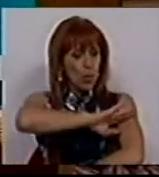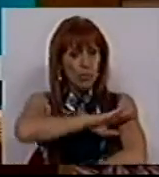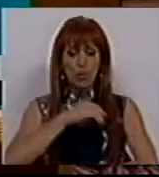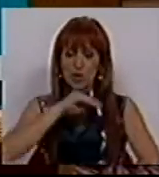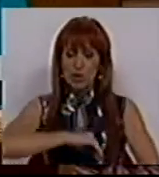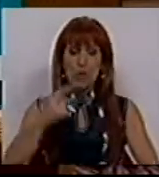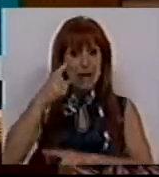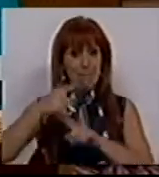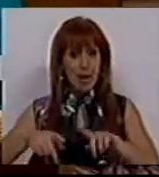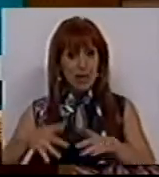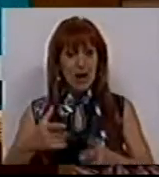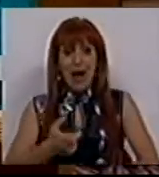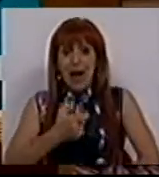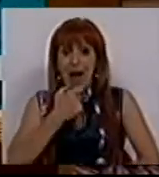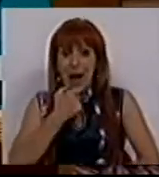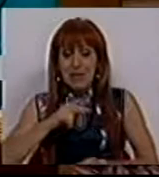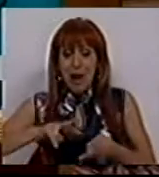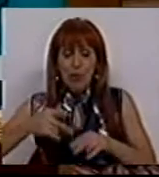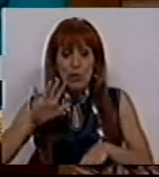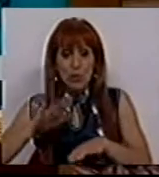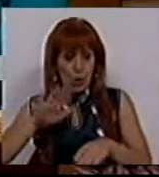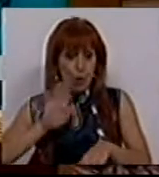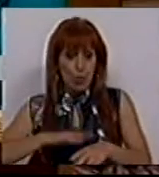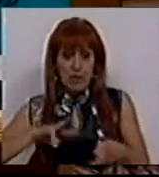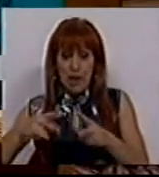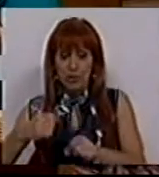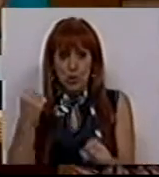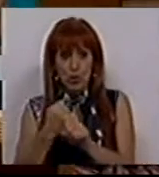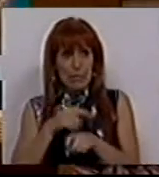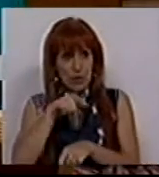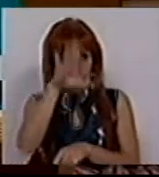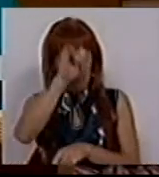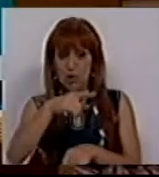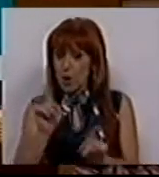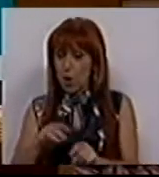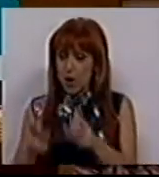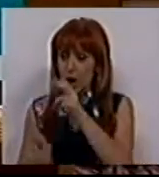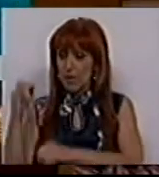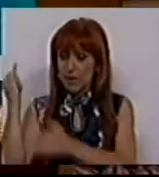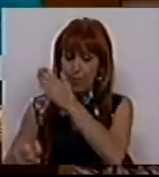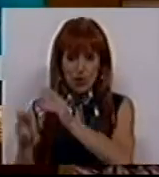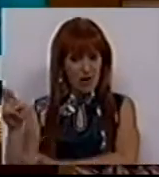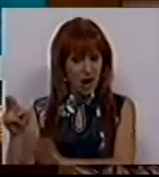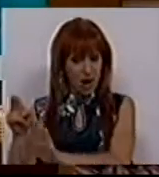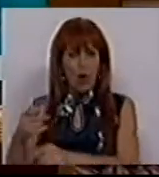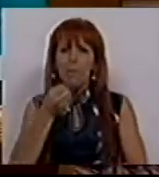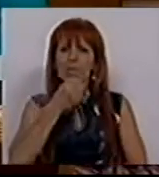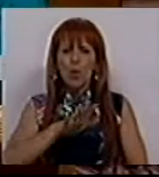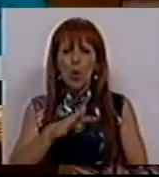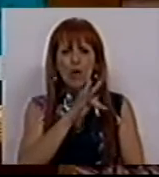que o salário médio, só com as alterações laborais deste governo e não contando com o aumento de impostos,